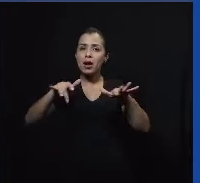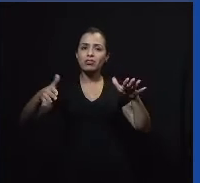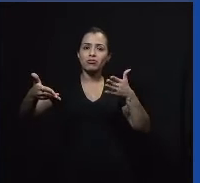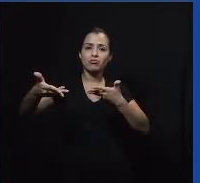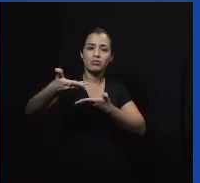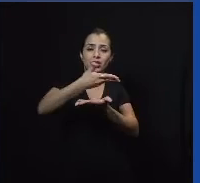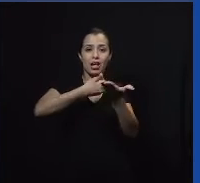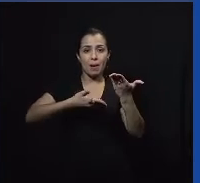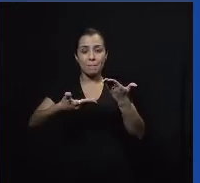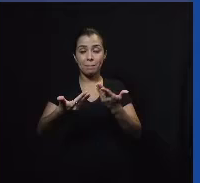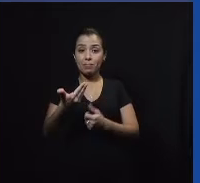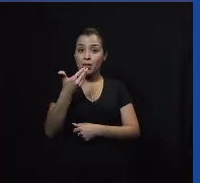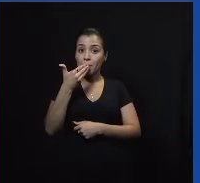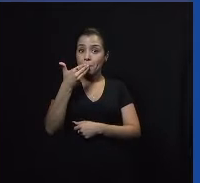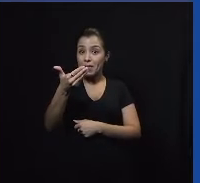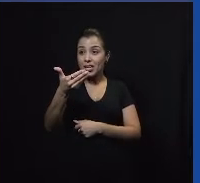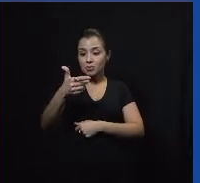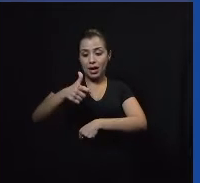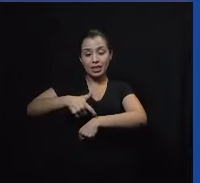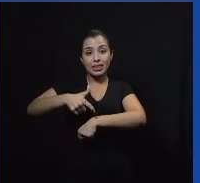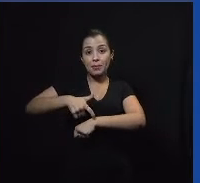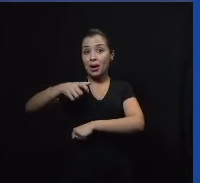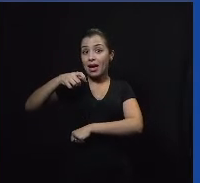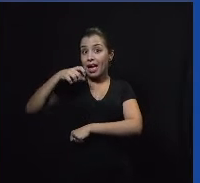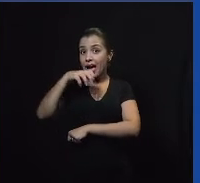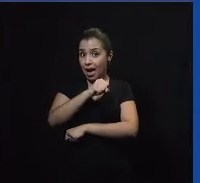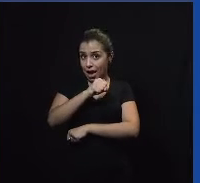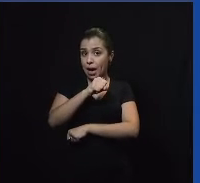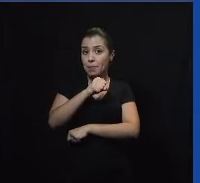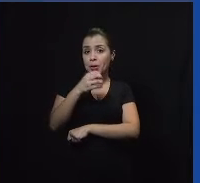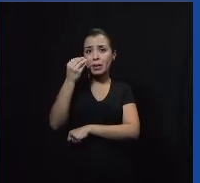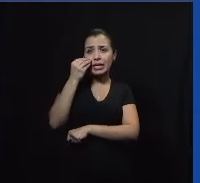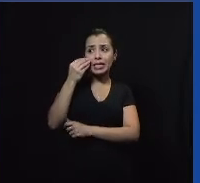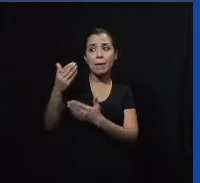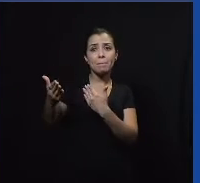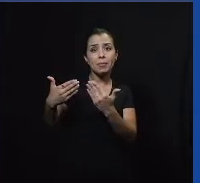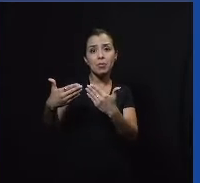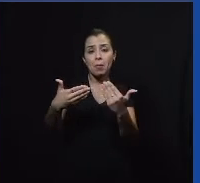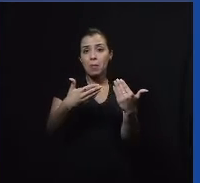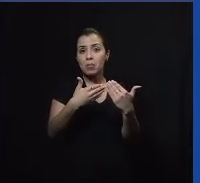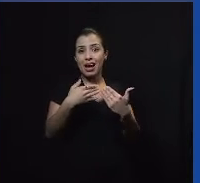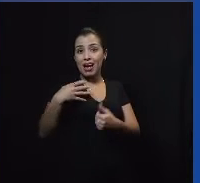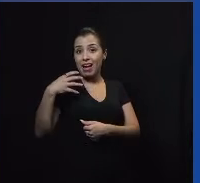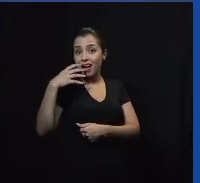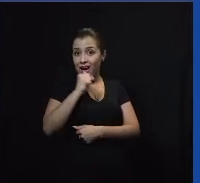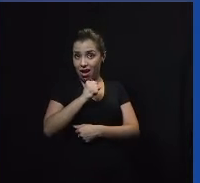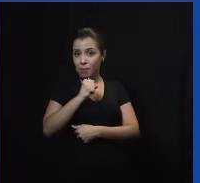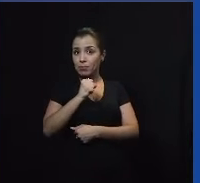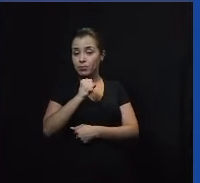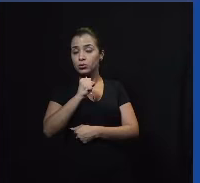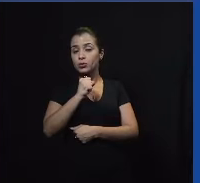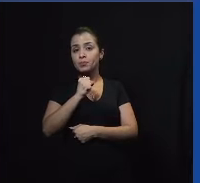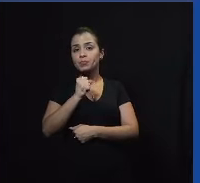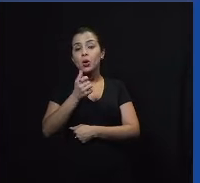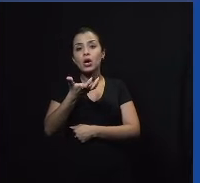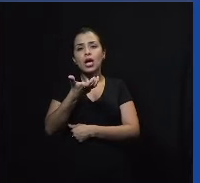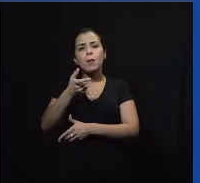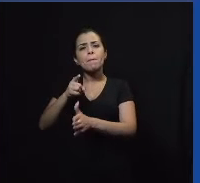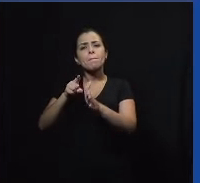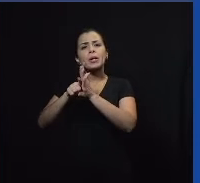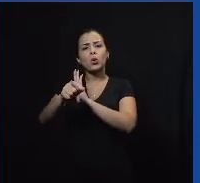Eu peço para a gente ser sucinto, para a gente bater bola aí com todas as organizações. Eu queria fazer uma primeira pergunta,